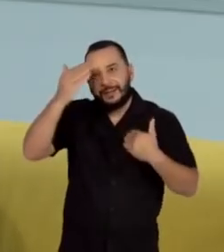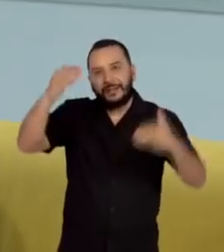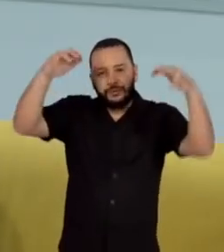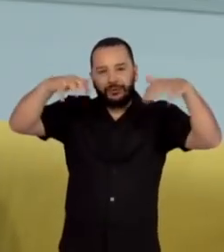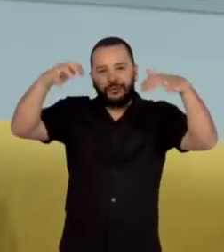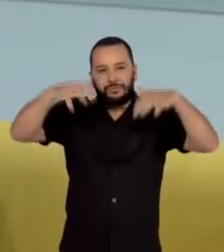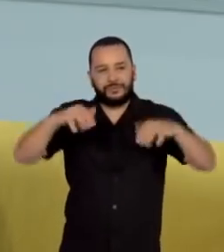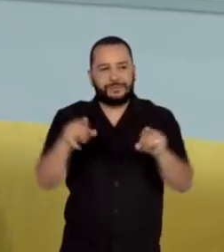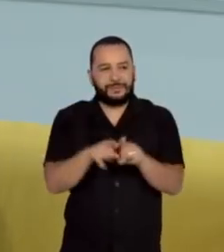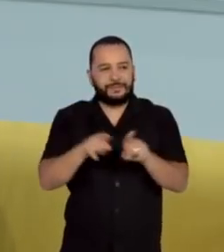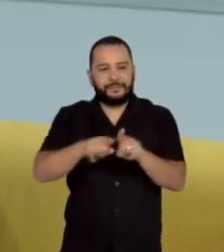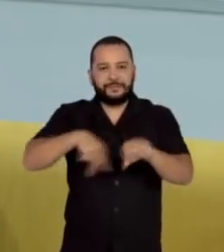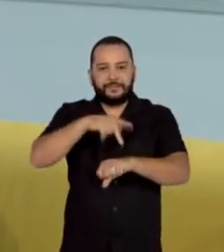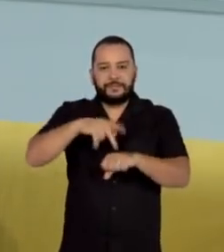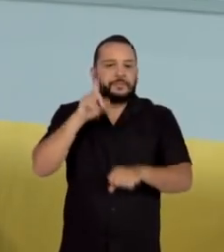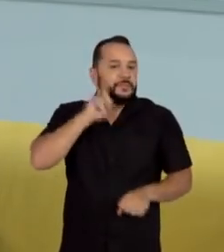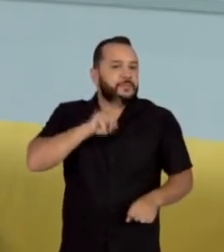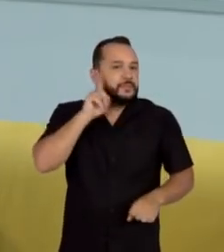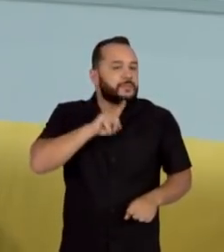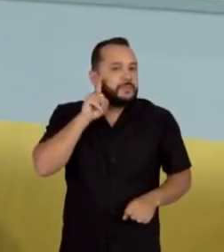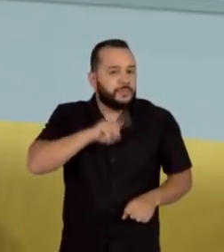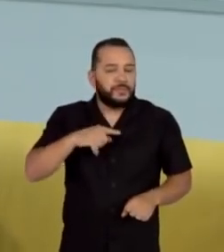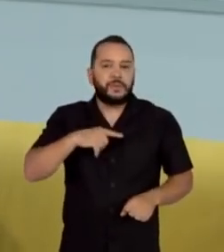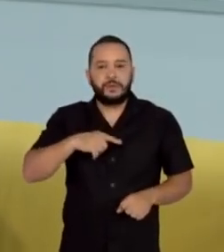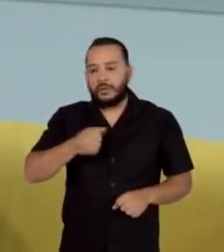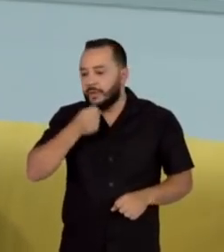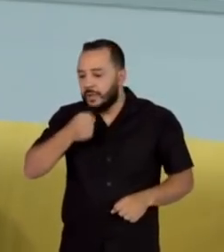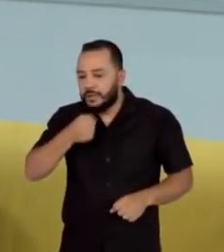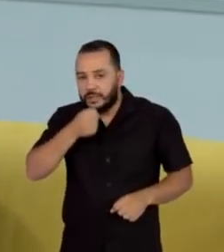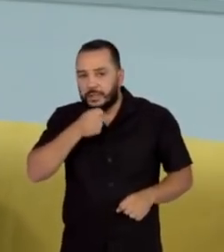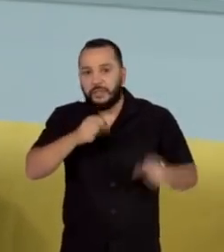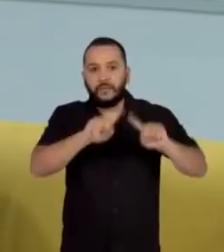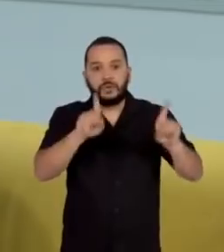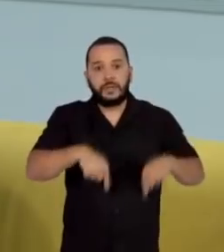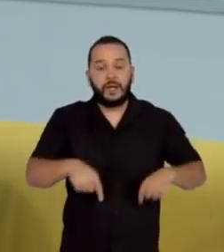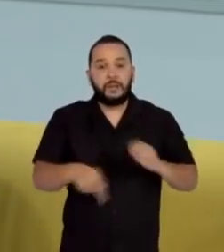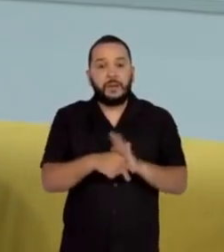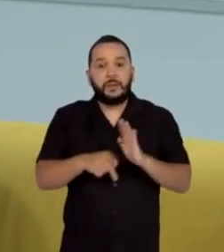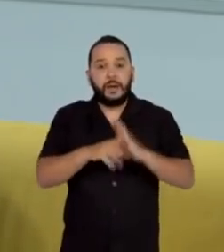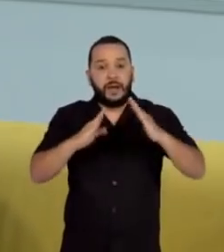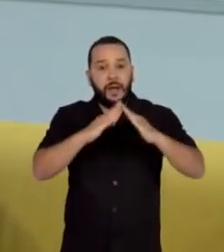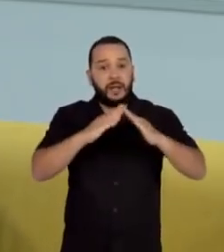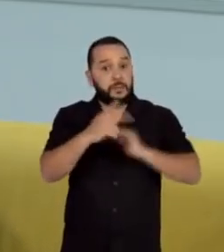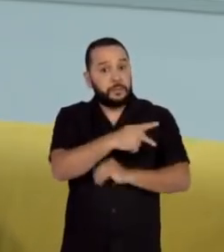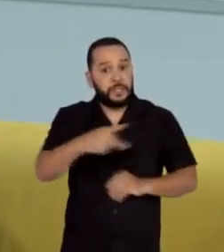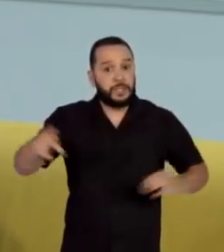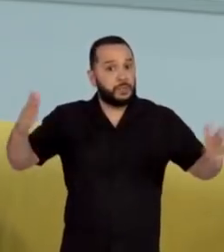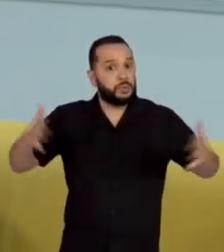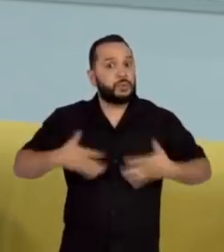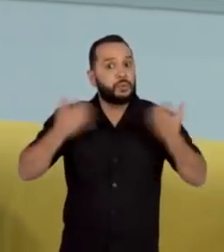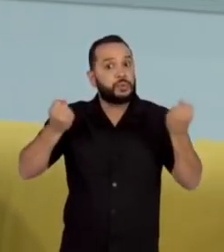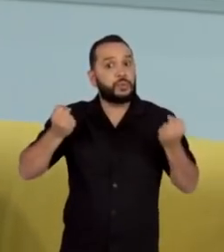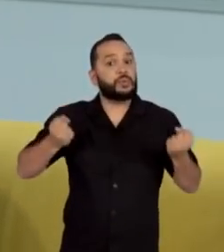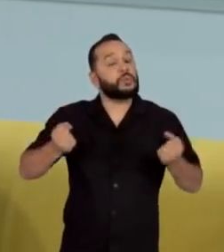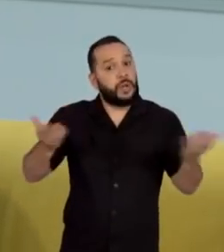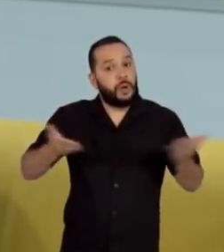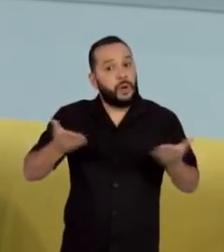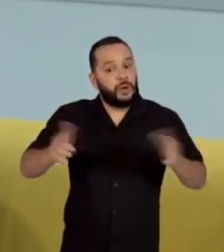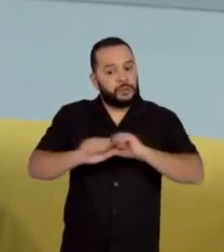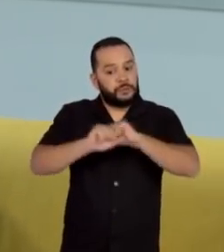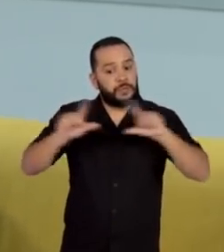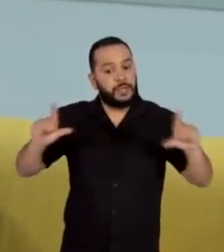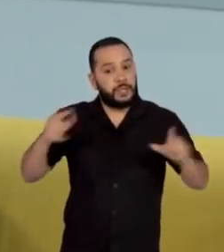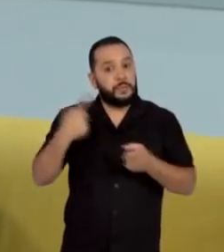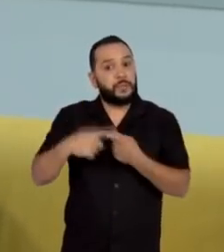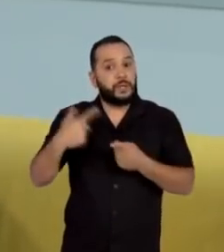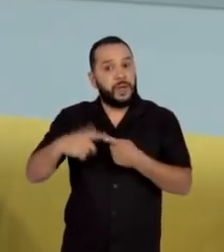E nos Estados Unidos, jornalistas e funcionários da Casa Branca levaram um susto agora pela manhã após uma aeronave